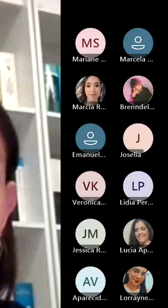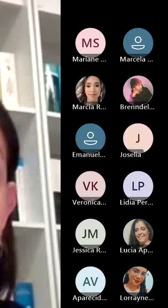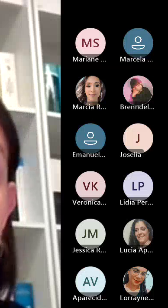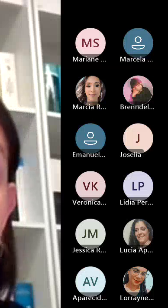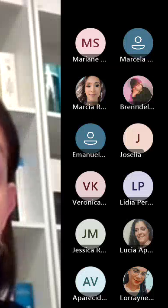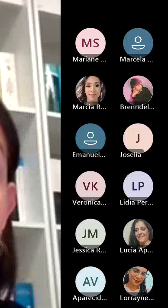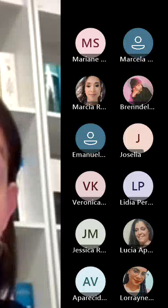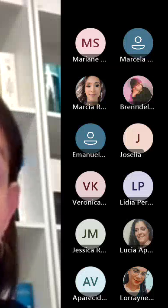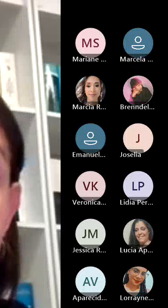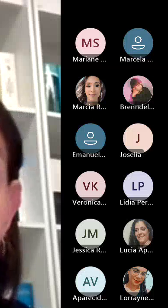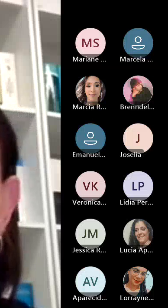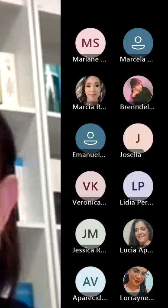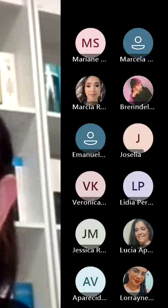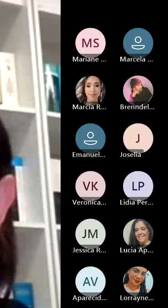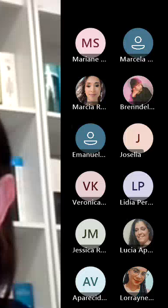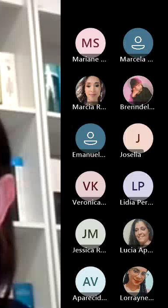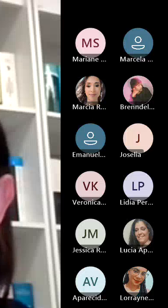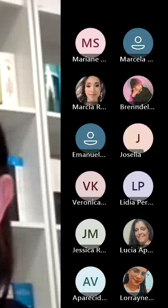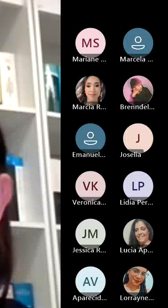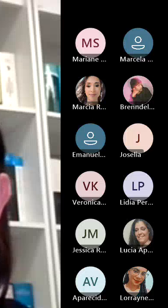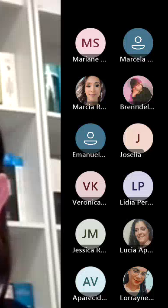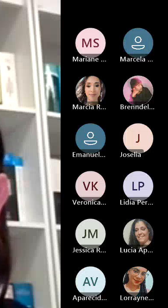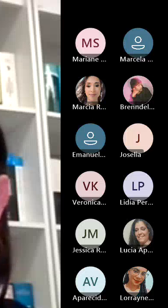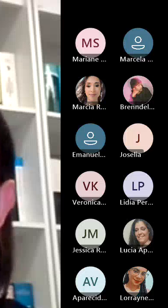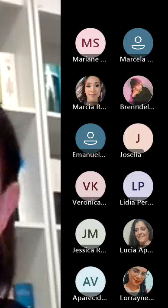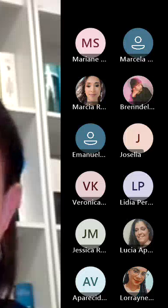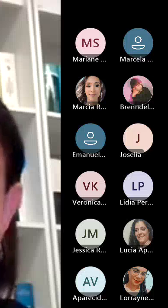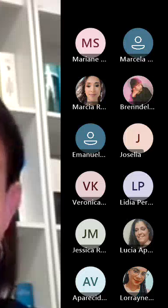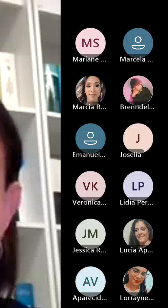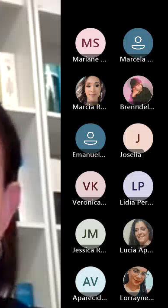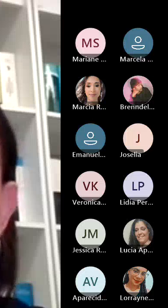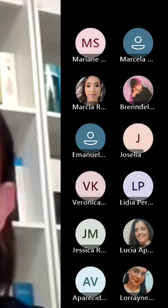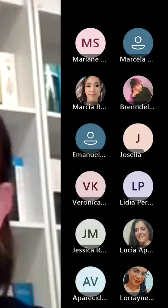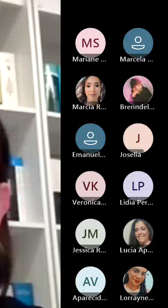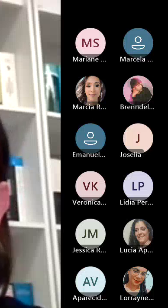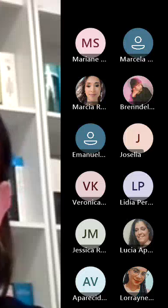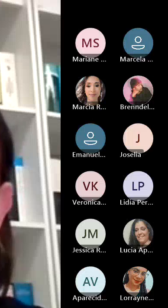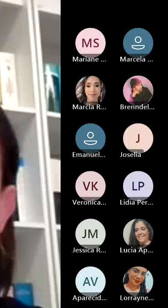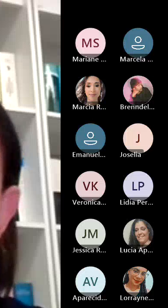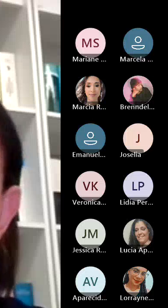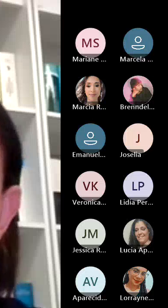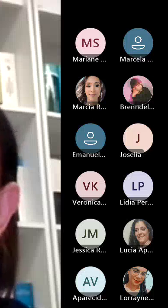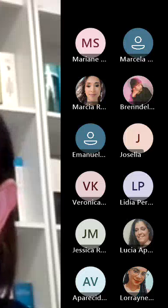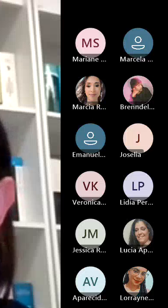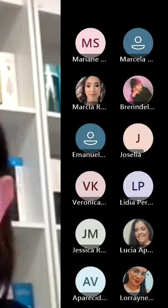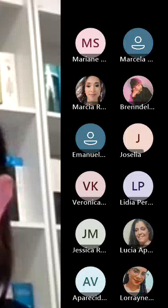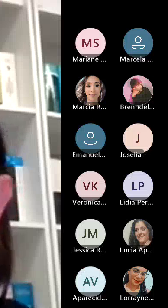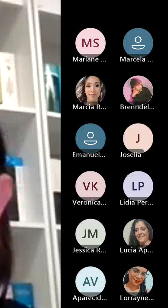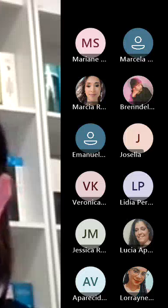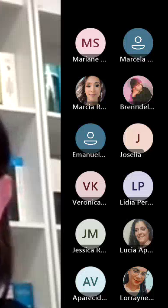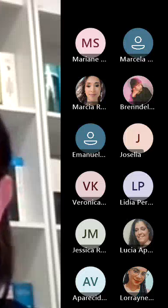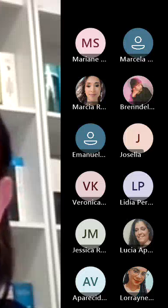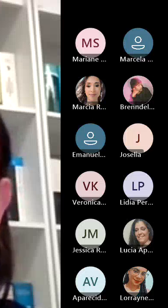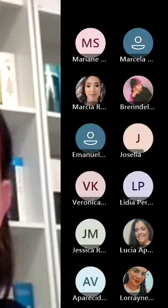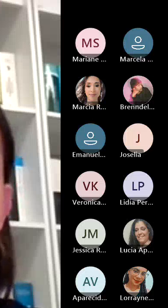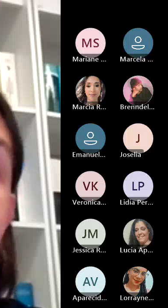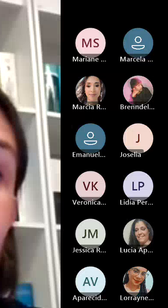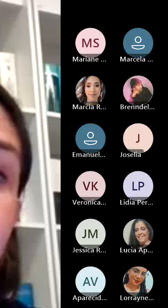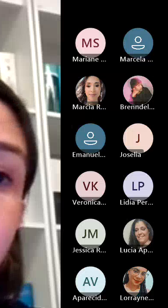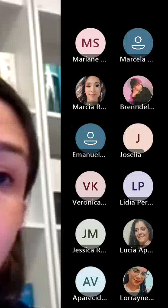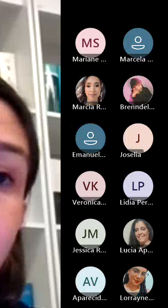disciplina. Sou professora da UENG, da unidade de Birité, atuo no curso de licenciatura em Ciências